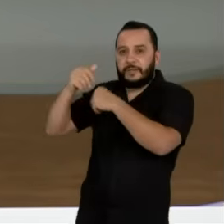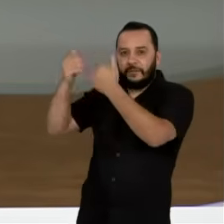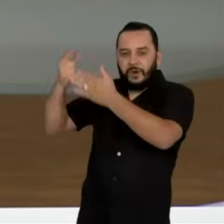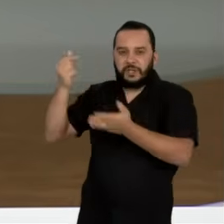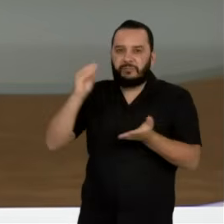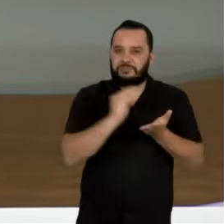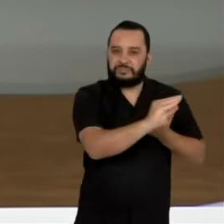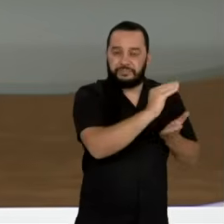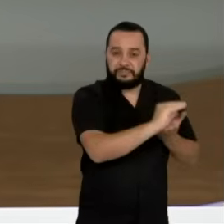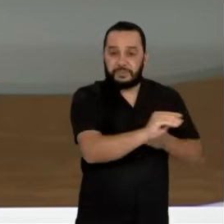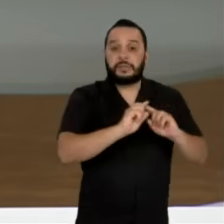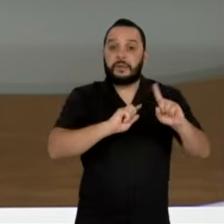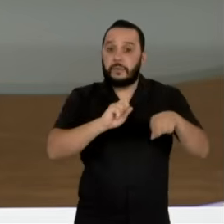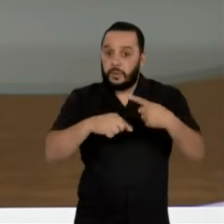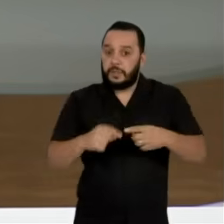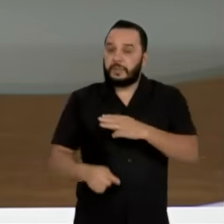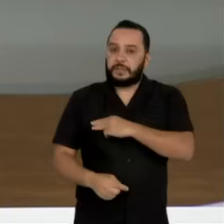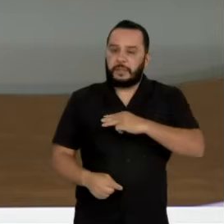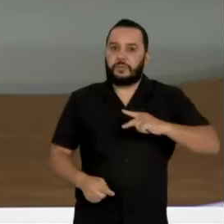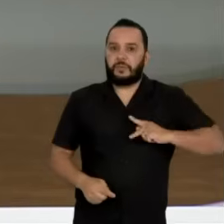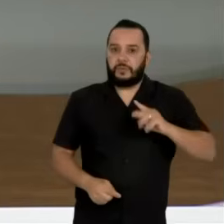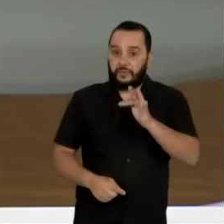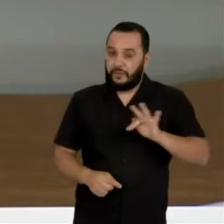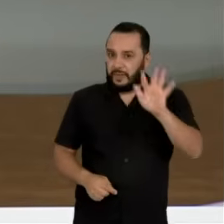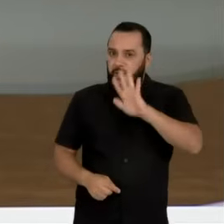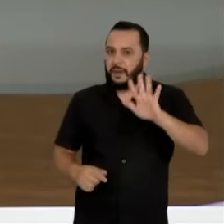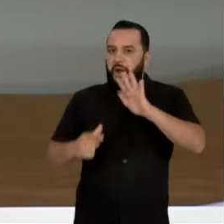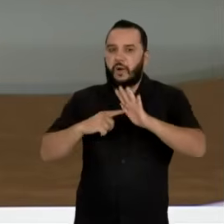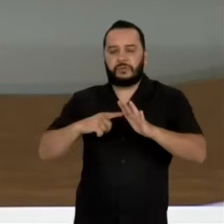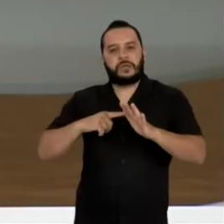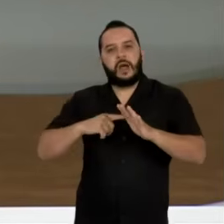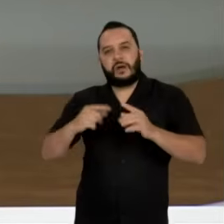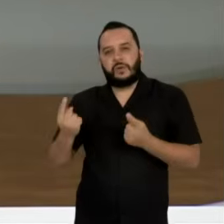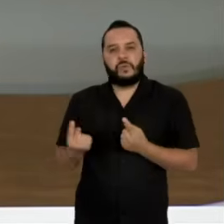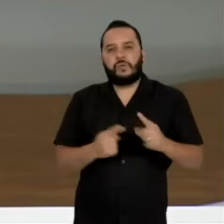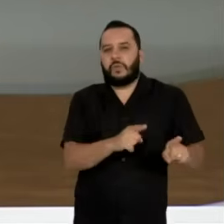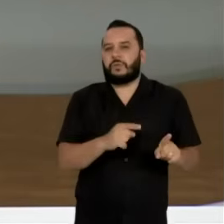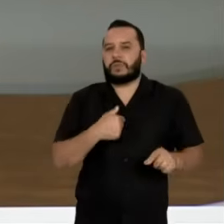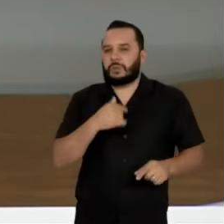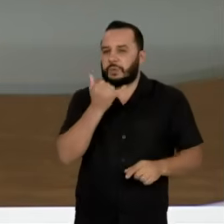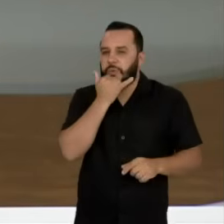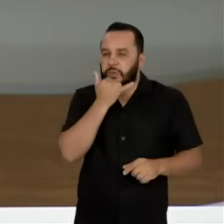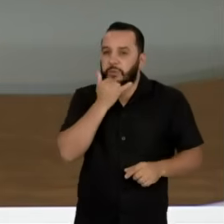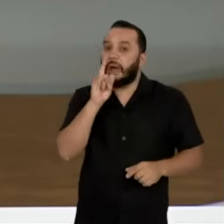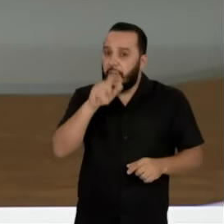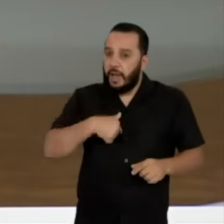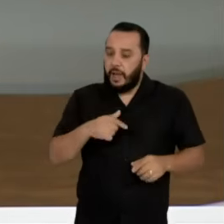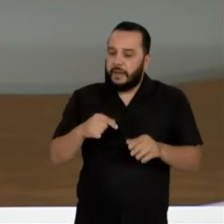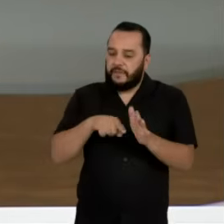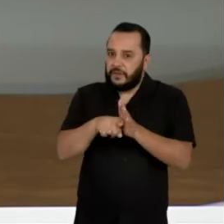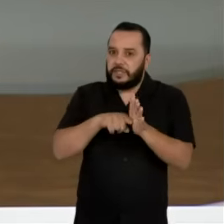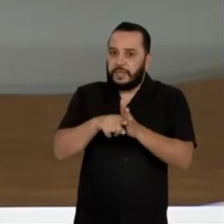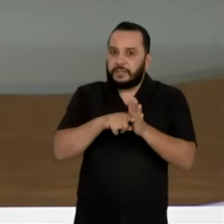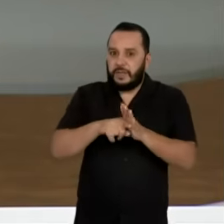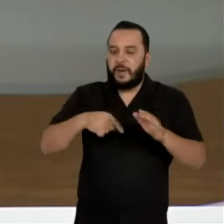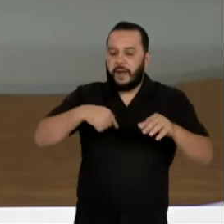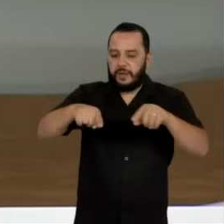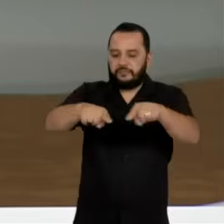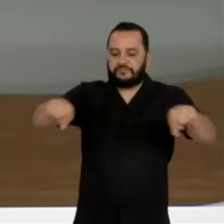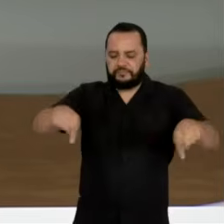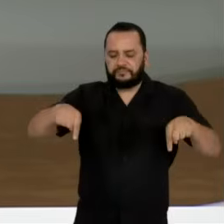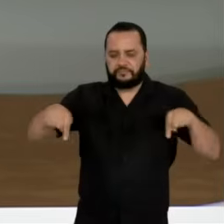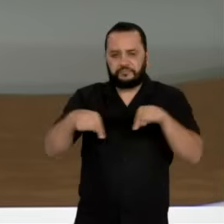O Ministério Público Federal reagiu, disse que suas apurações apontam para grileiros, hipótese ignorada